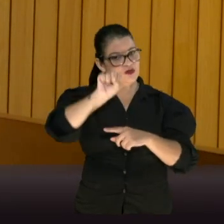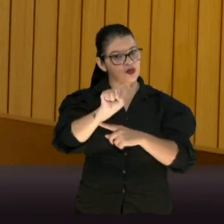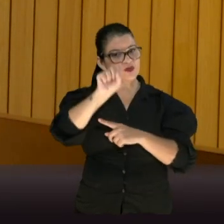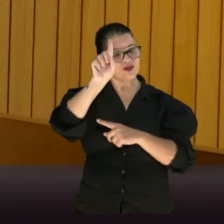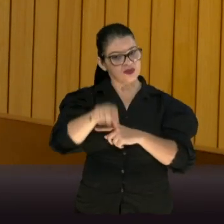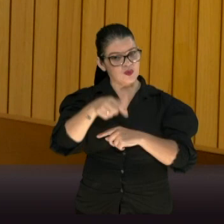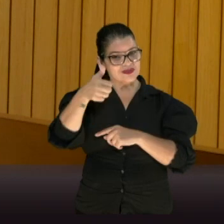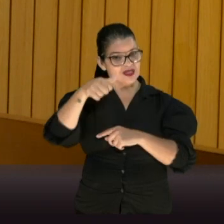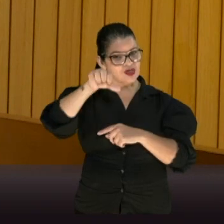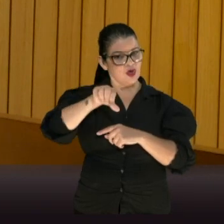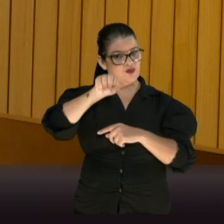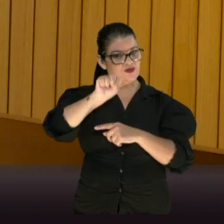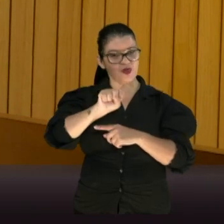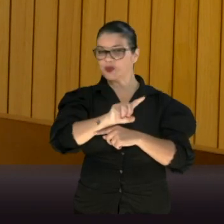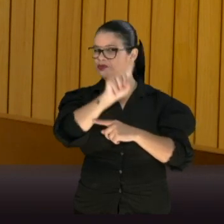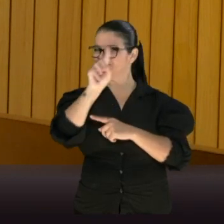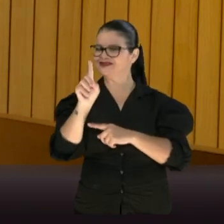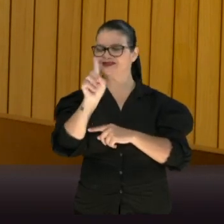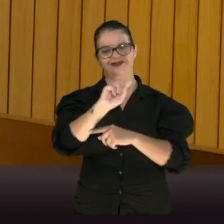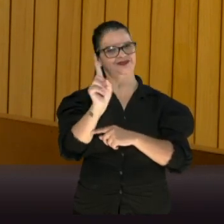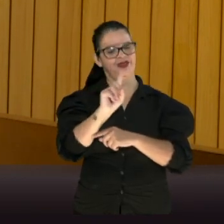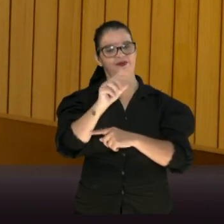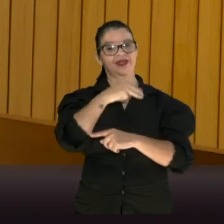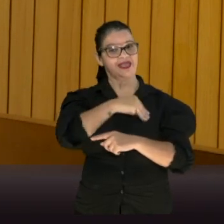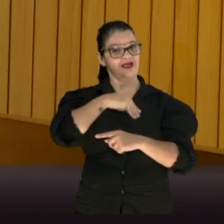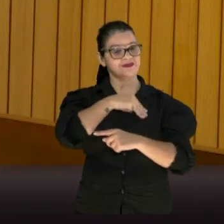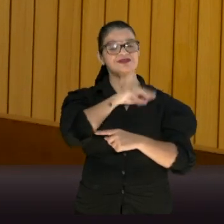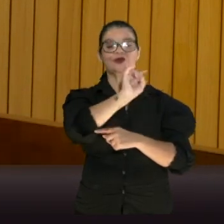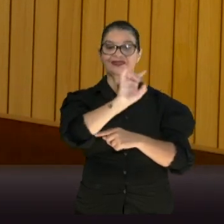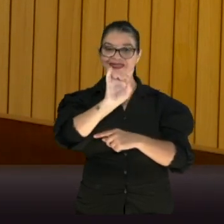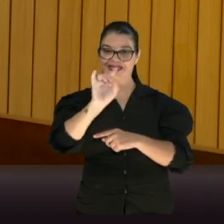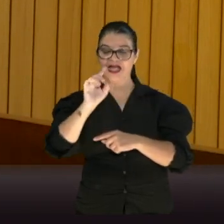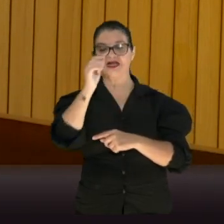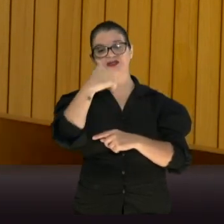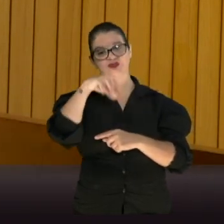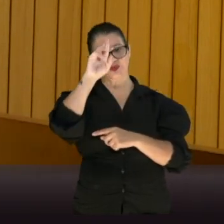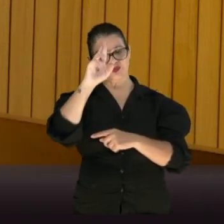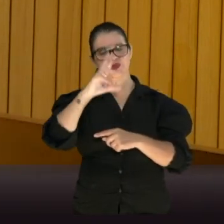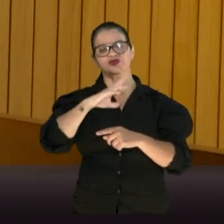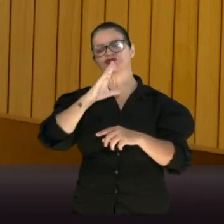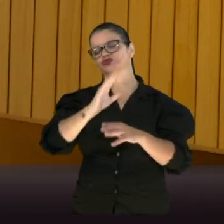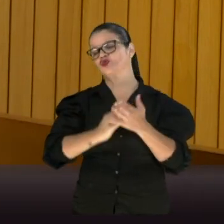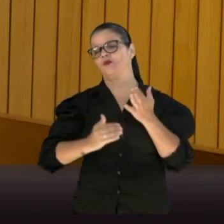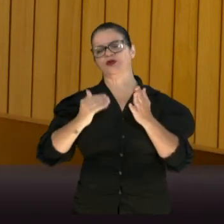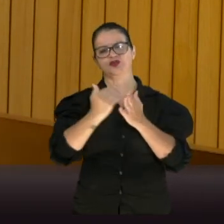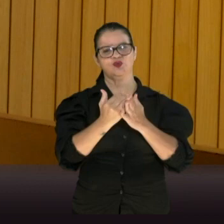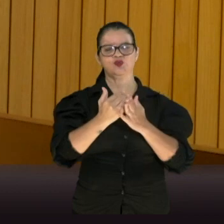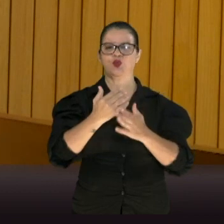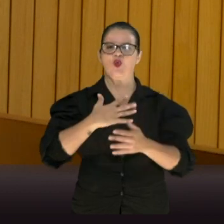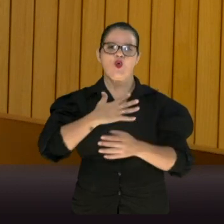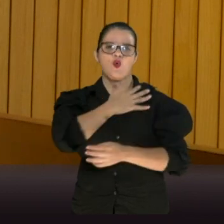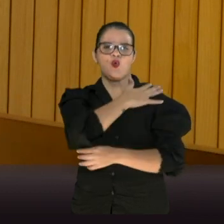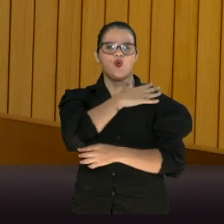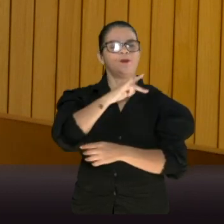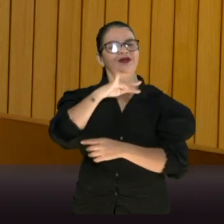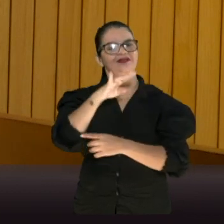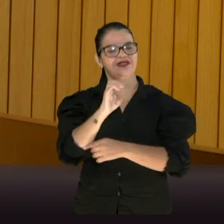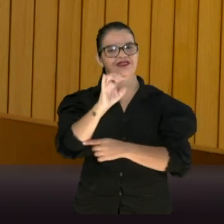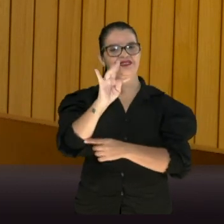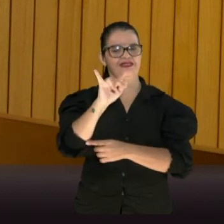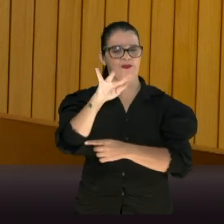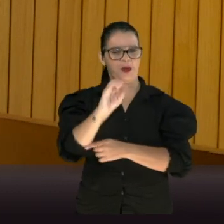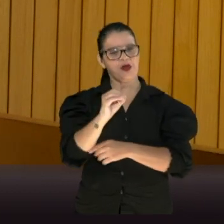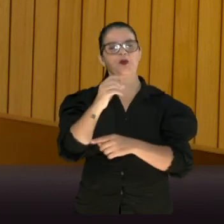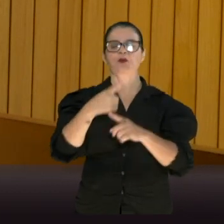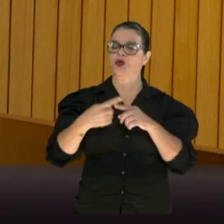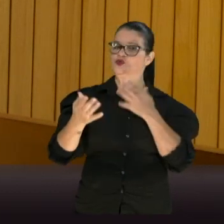198 dias. E a missão de cada um dos senhores, né, sobretudo do nosso comandante Tibério, né, que, assim, eu sou suspeito de